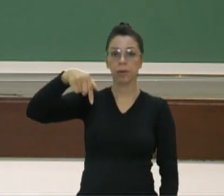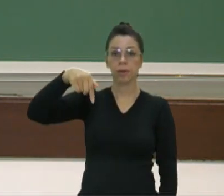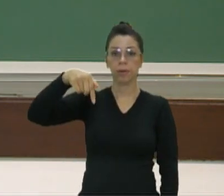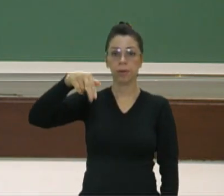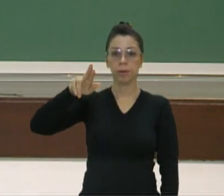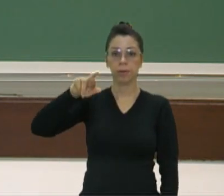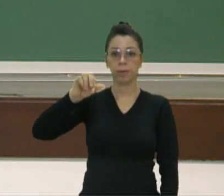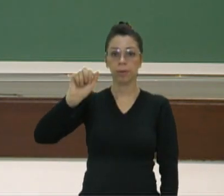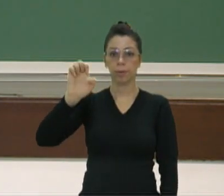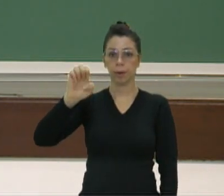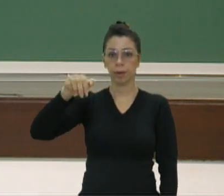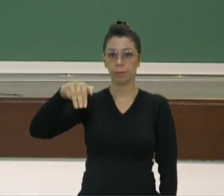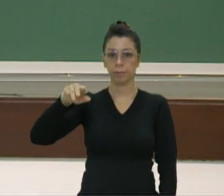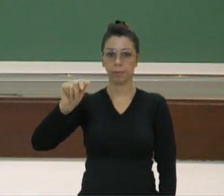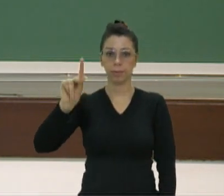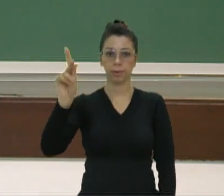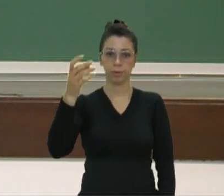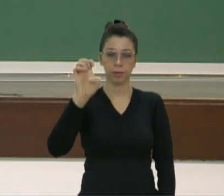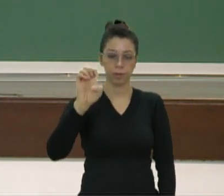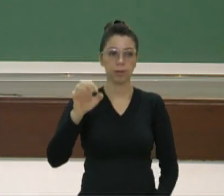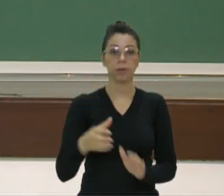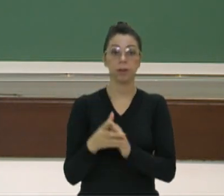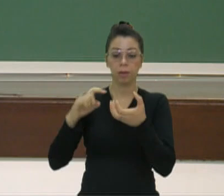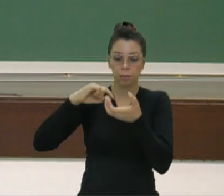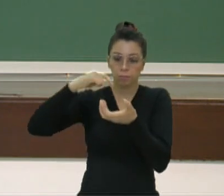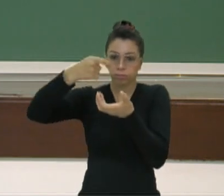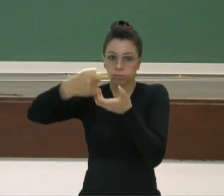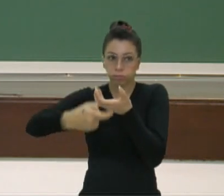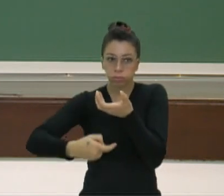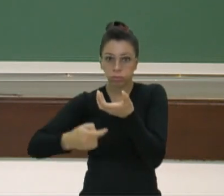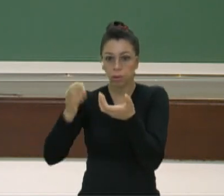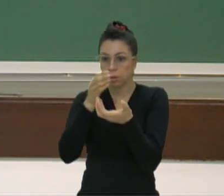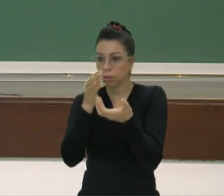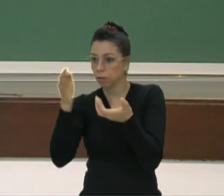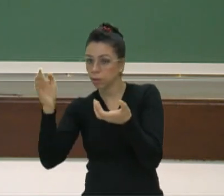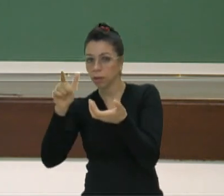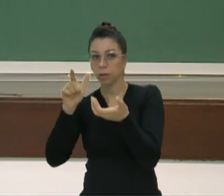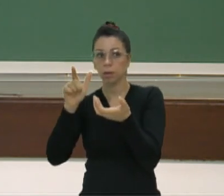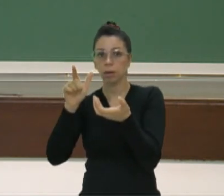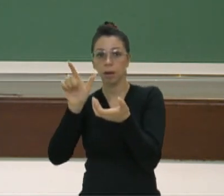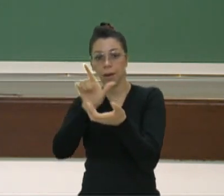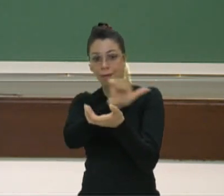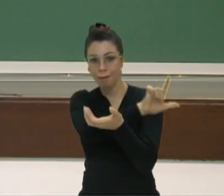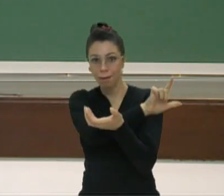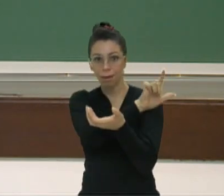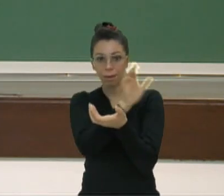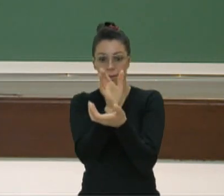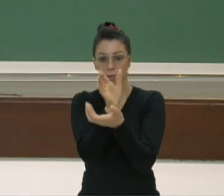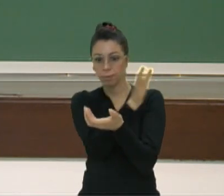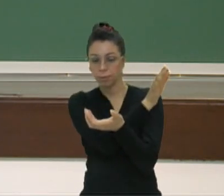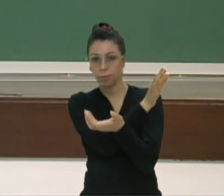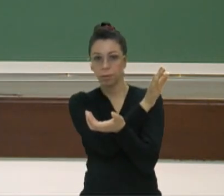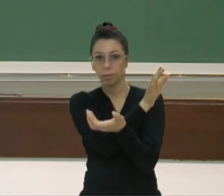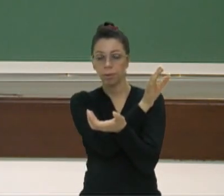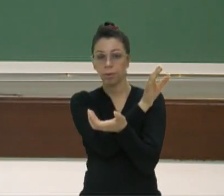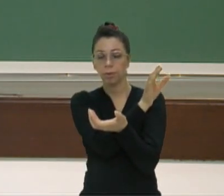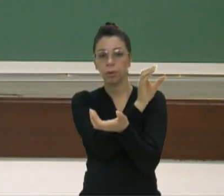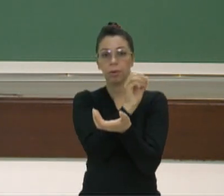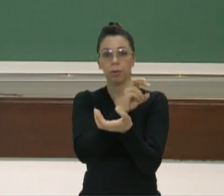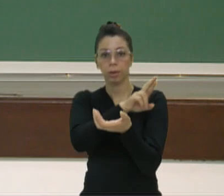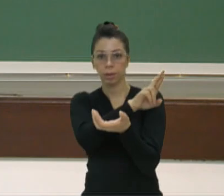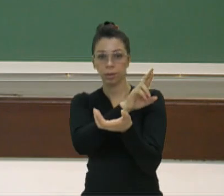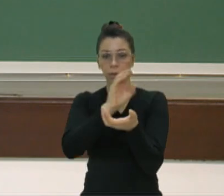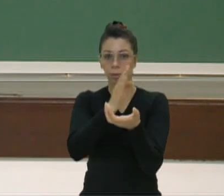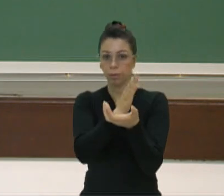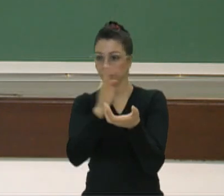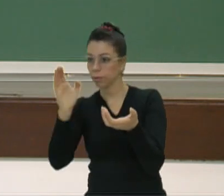está colocado aqui e divide o planeta em hemisfério leste ou oriental e hemisfério